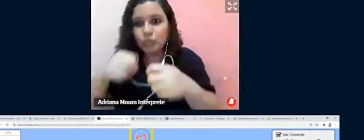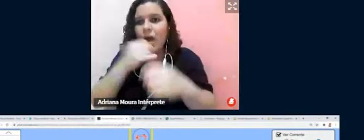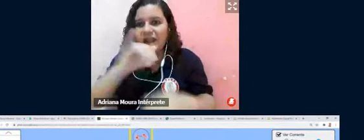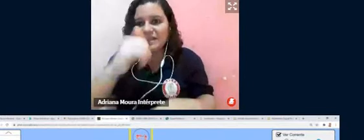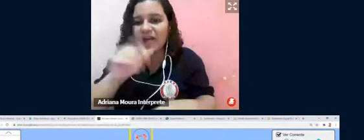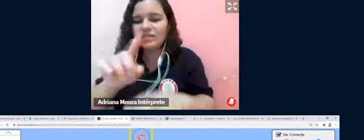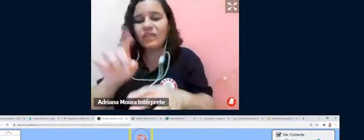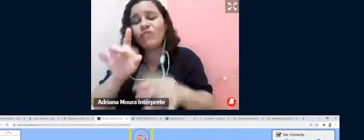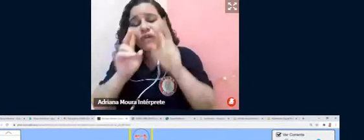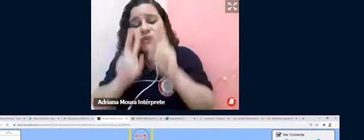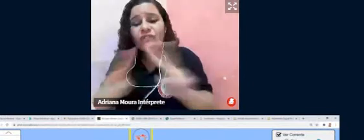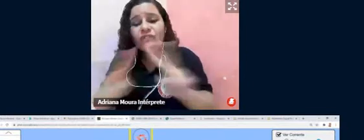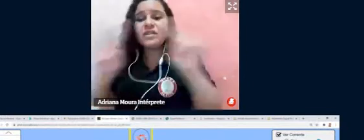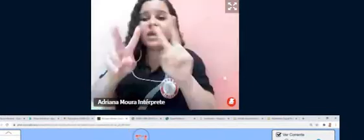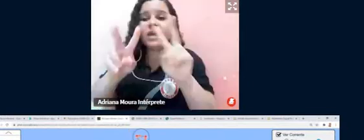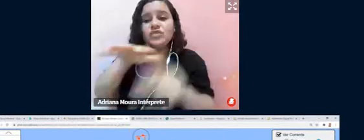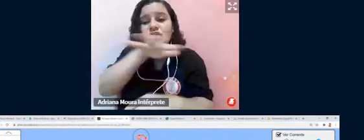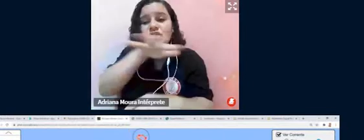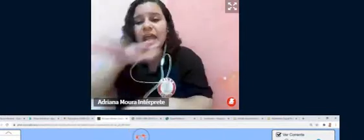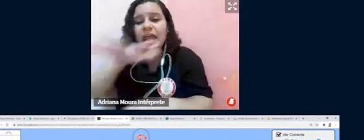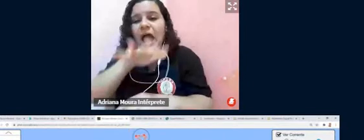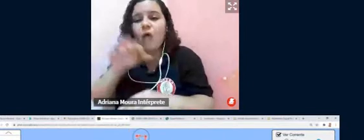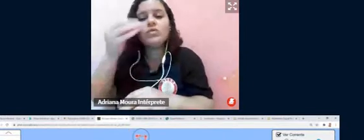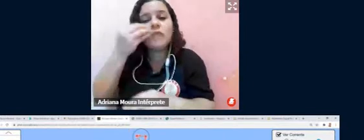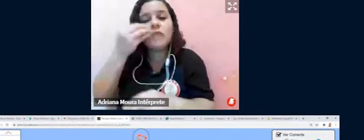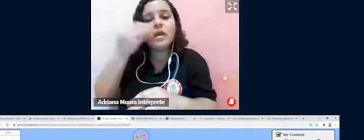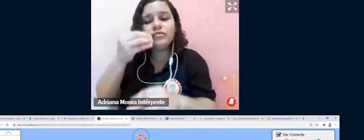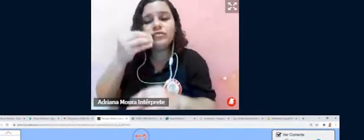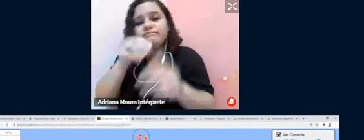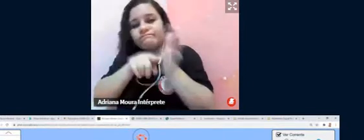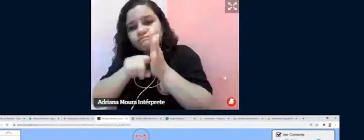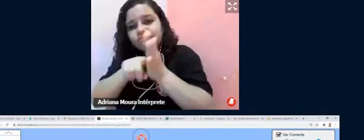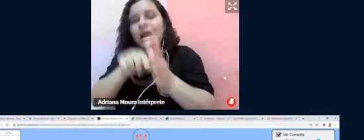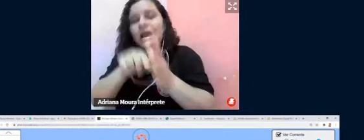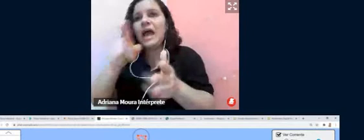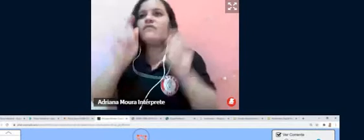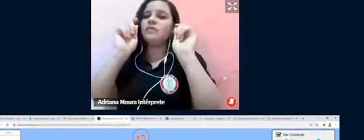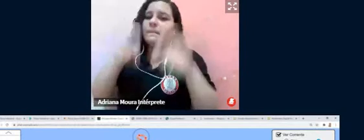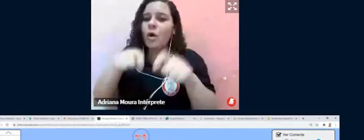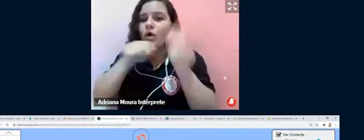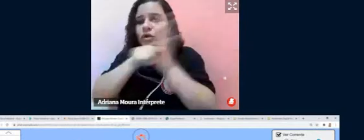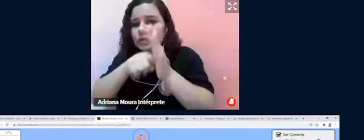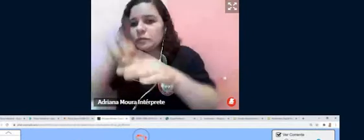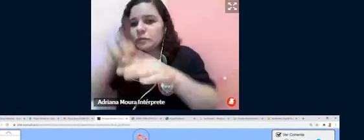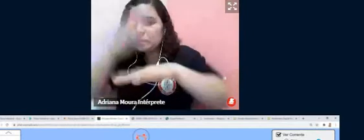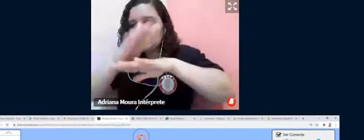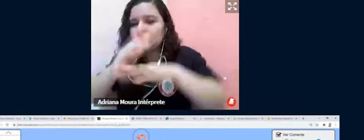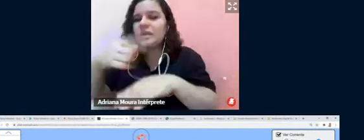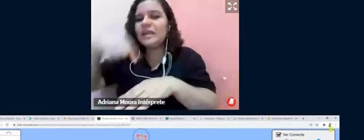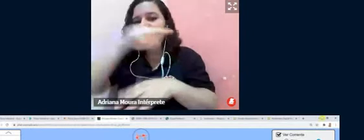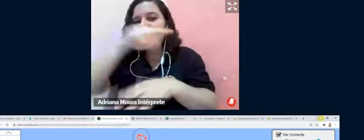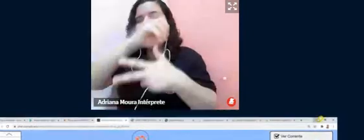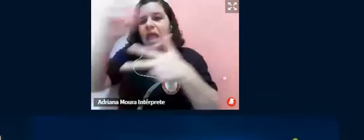simulador, você já vai conseguir ir para as questões do Enem, né? Vou pegar qual PDF aqui,